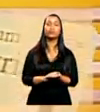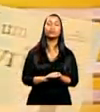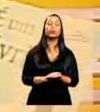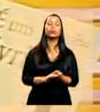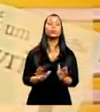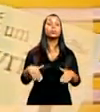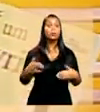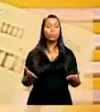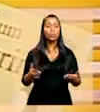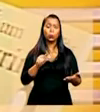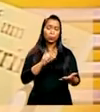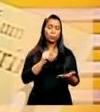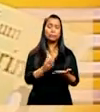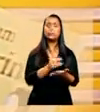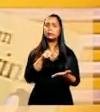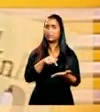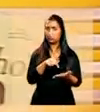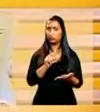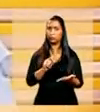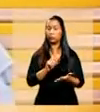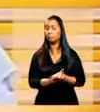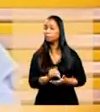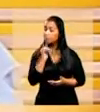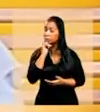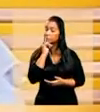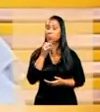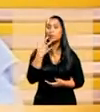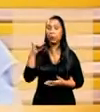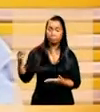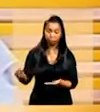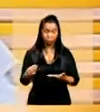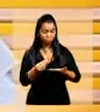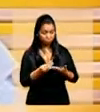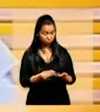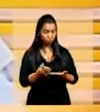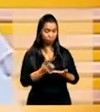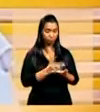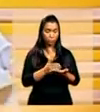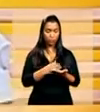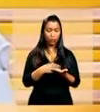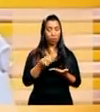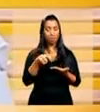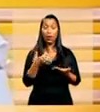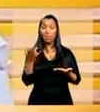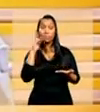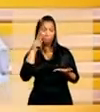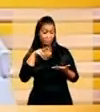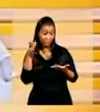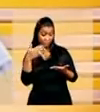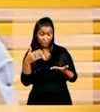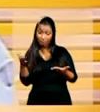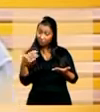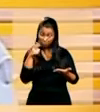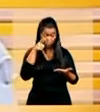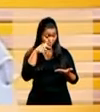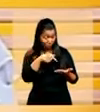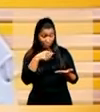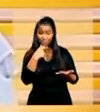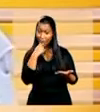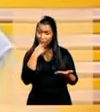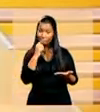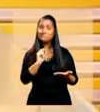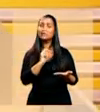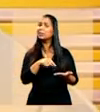Alana Smith. Então, o que é esse livrinho aqui? Por exemplo, o pai pega esse livro para contar. Aí ele vai contar, vamos ver o livrinho,